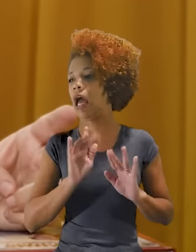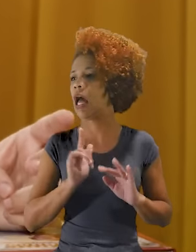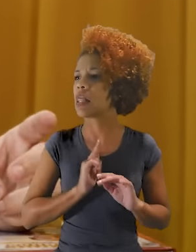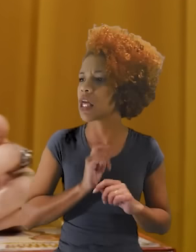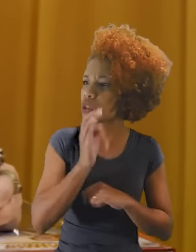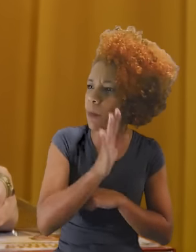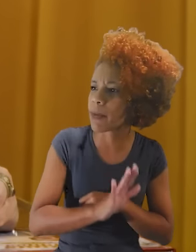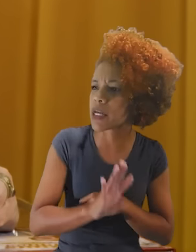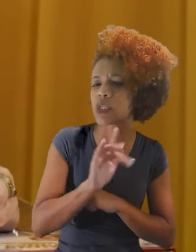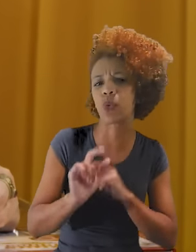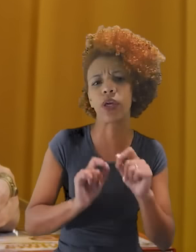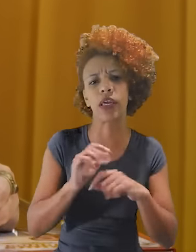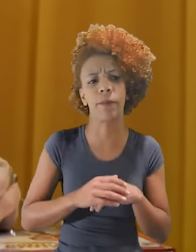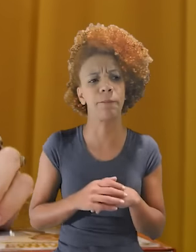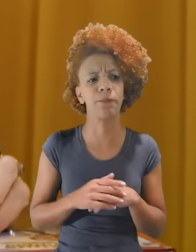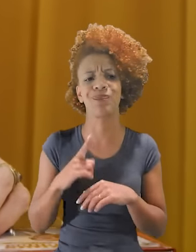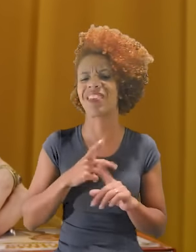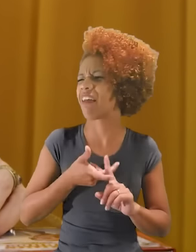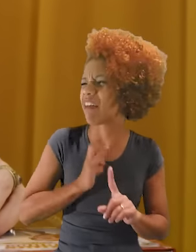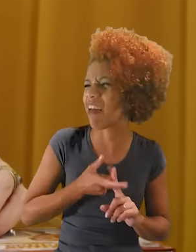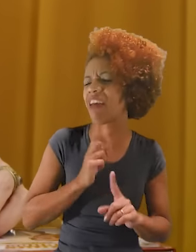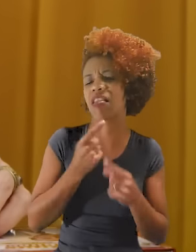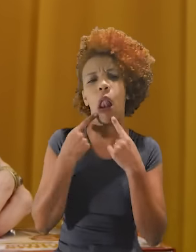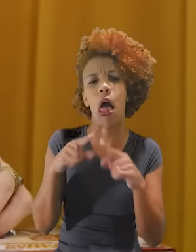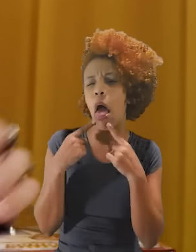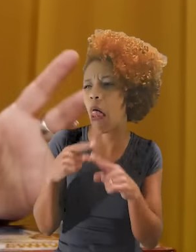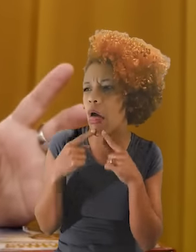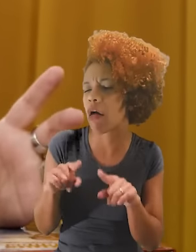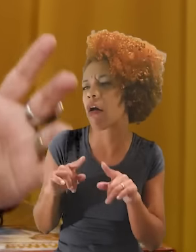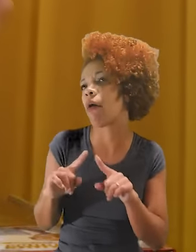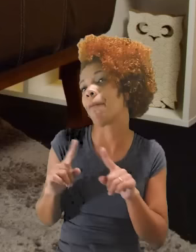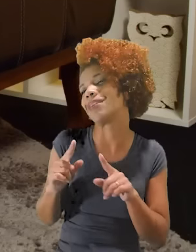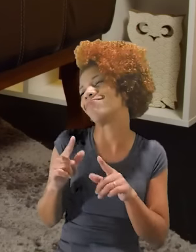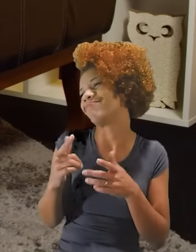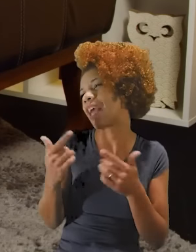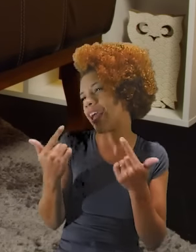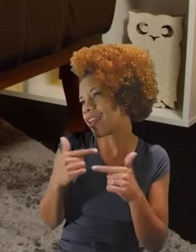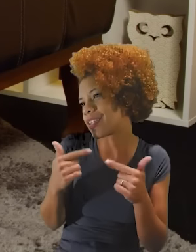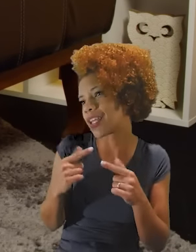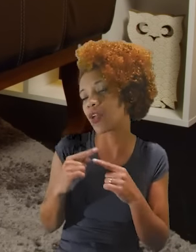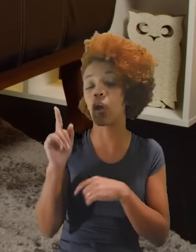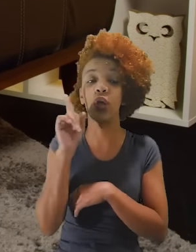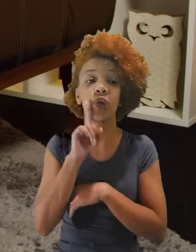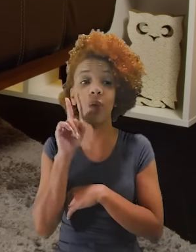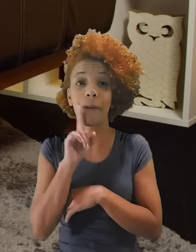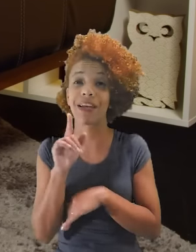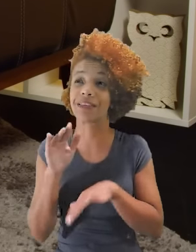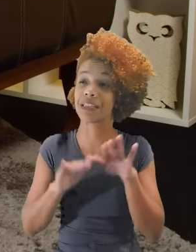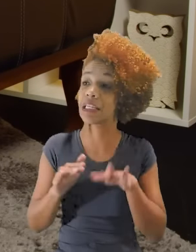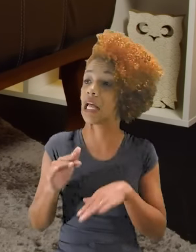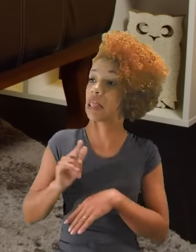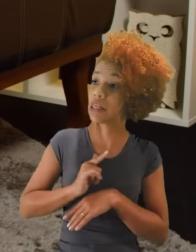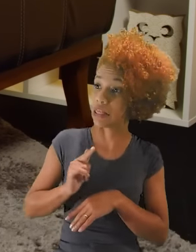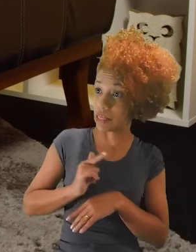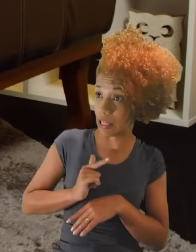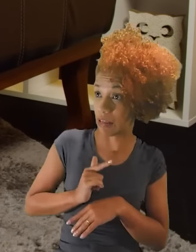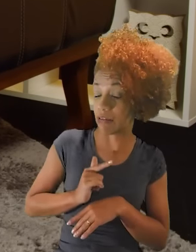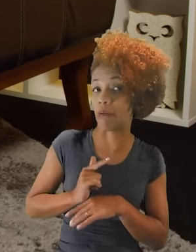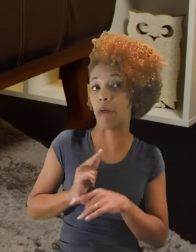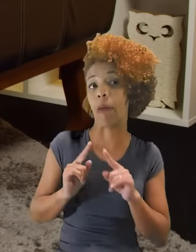do Brasil de ter muito hater, muita crítica. Então, assim, é muito engraçado. É, e no americano, cara, por mais que exista